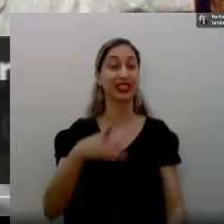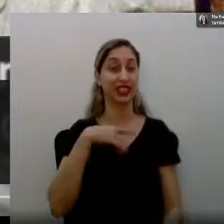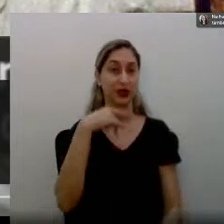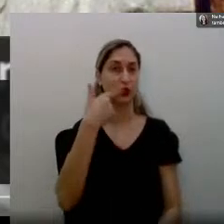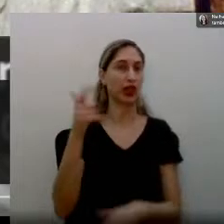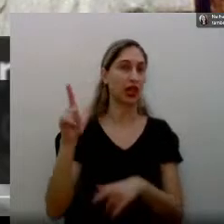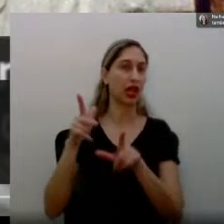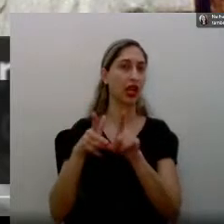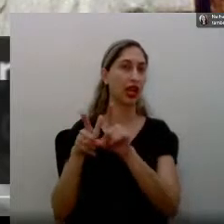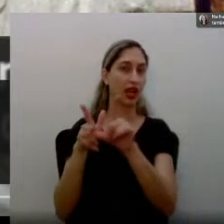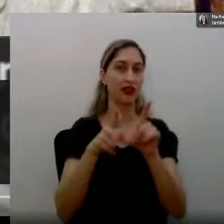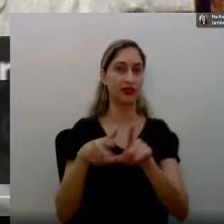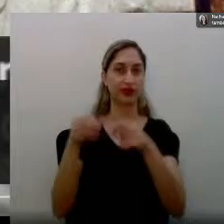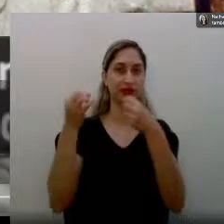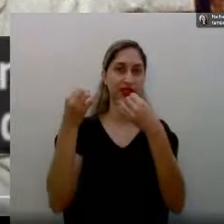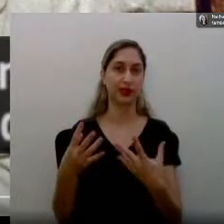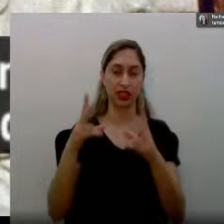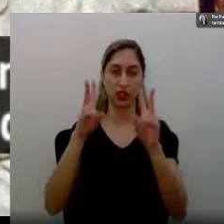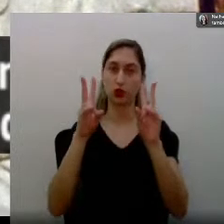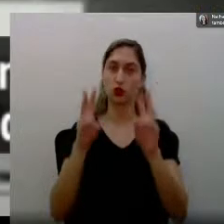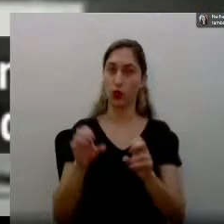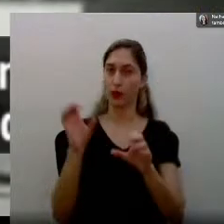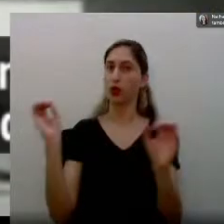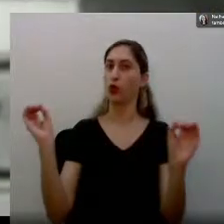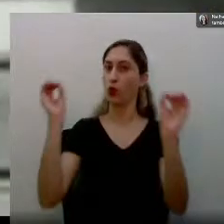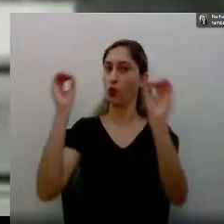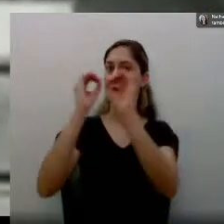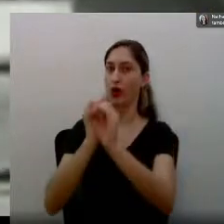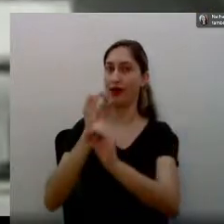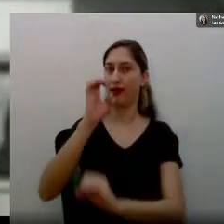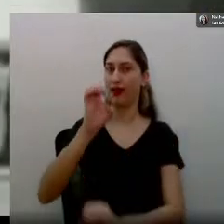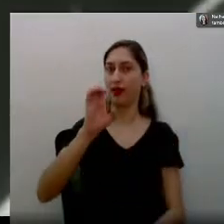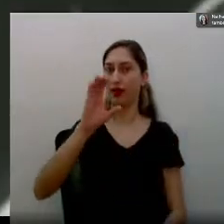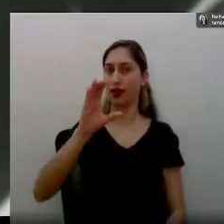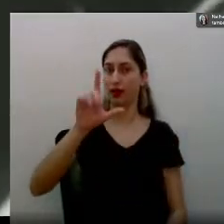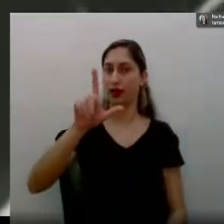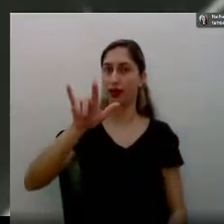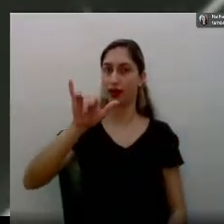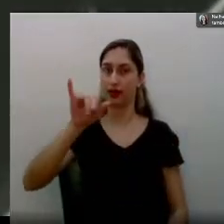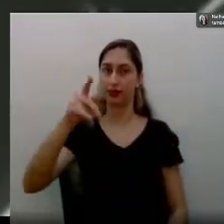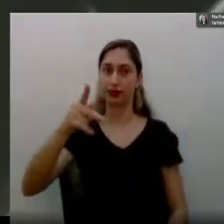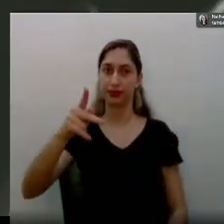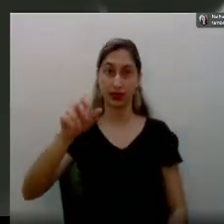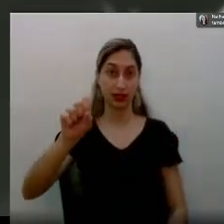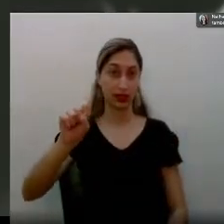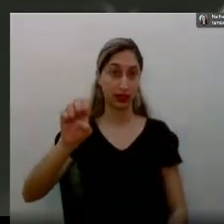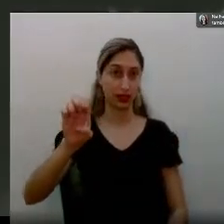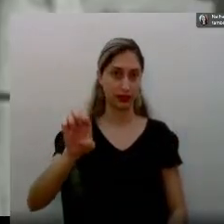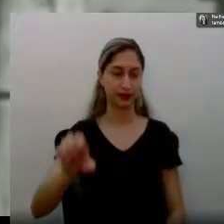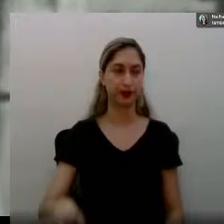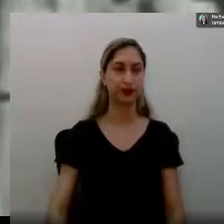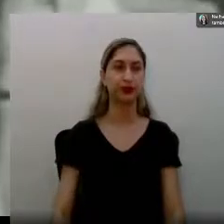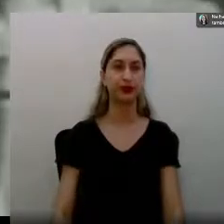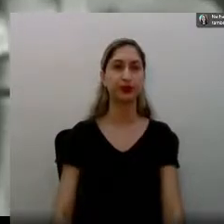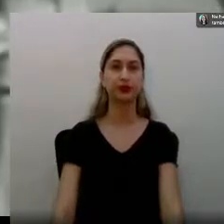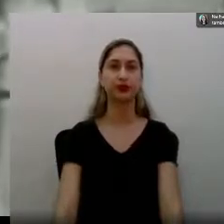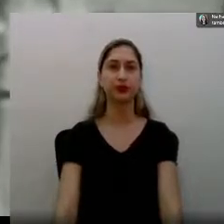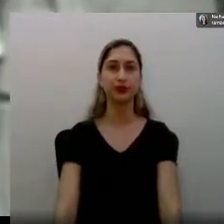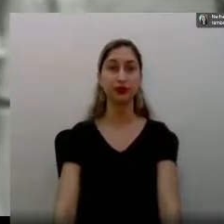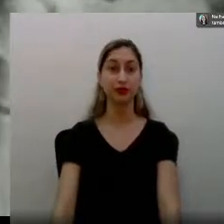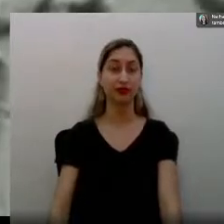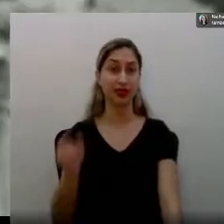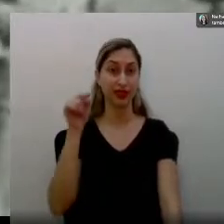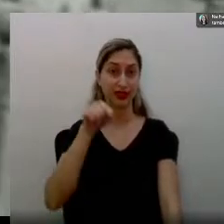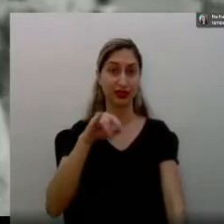materiais pra gente poder observar tá ainda né esse Eclipse ele era né vó falei que ele era muito importante